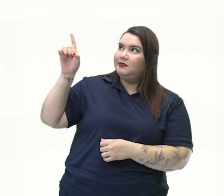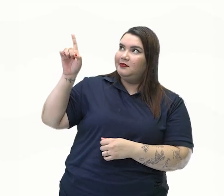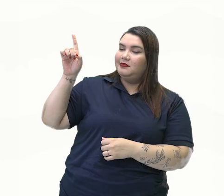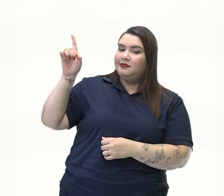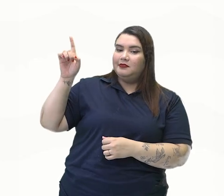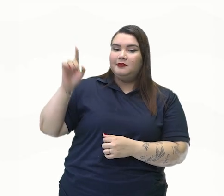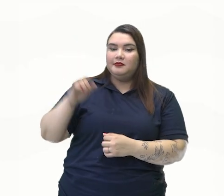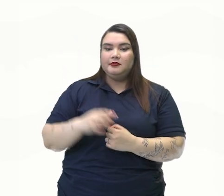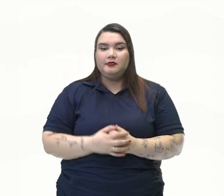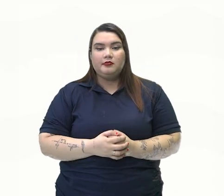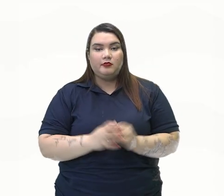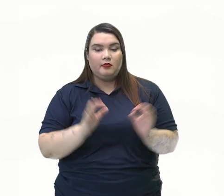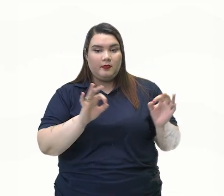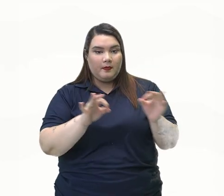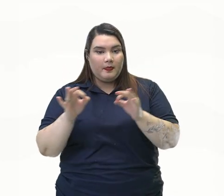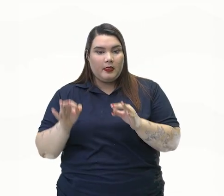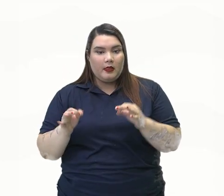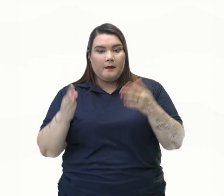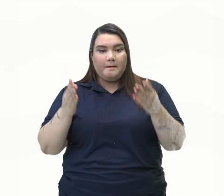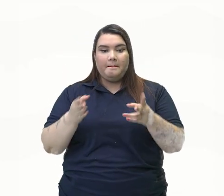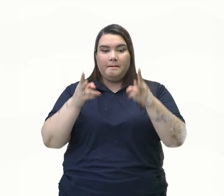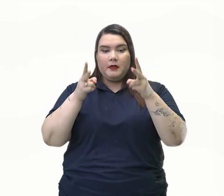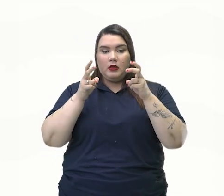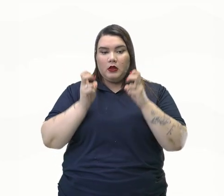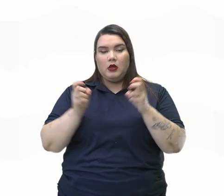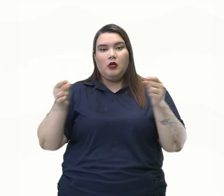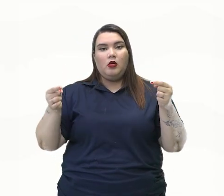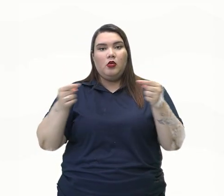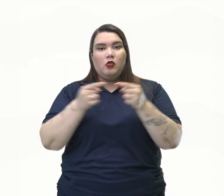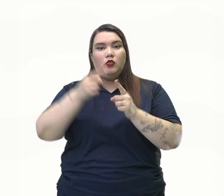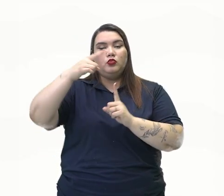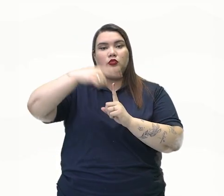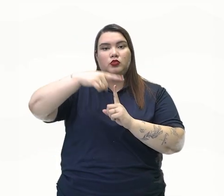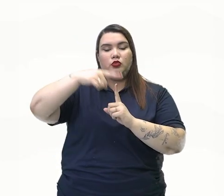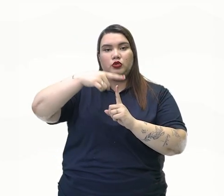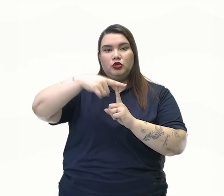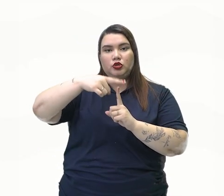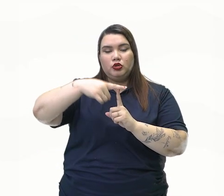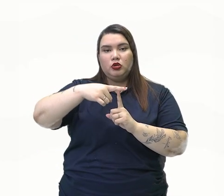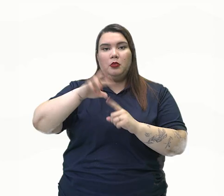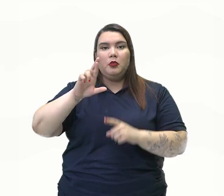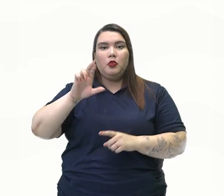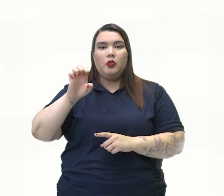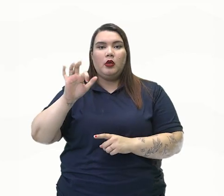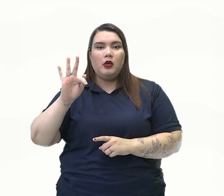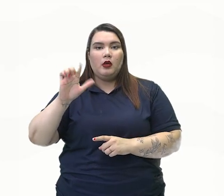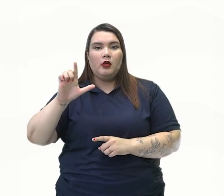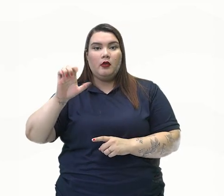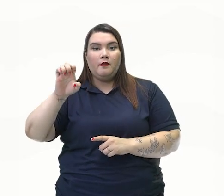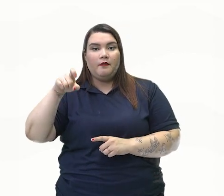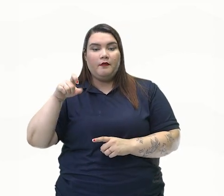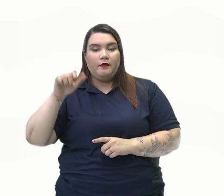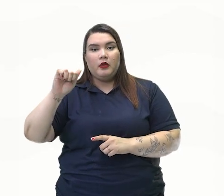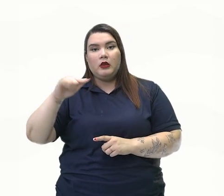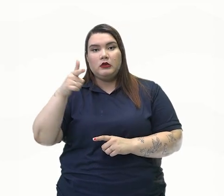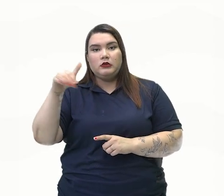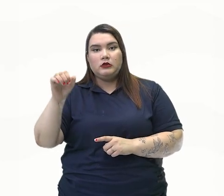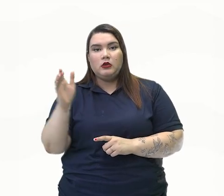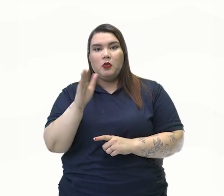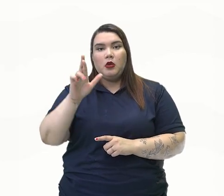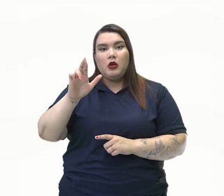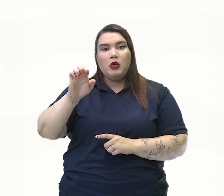trouxe a imagem da Cecília aí. Estamos observando uma reflexão